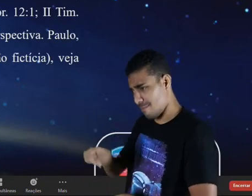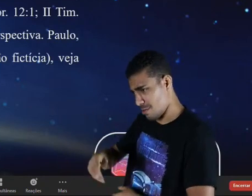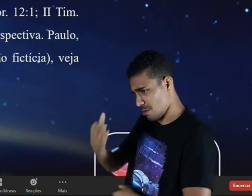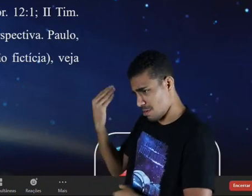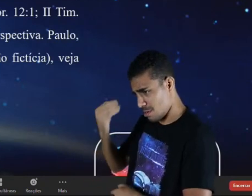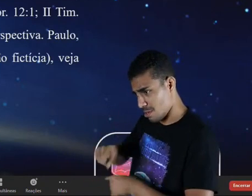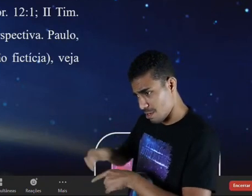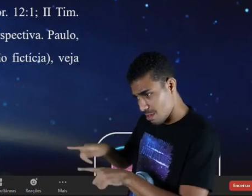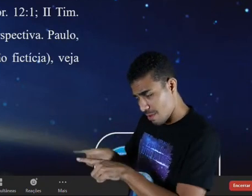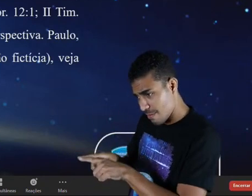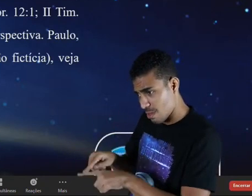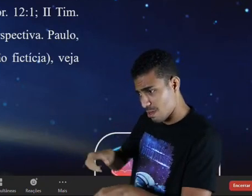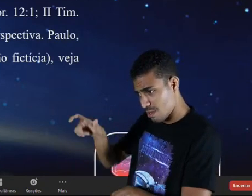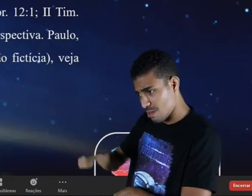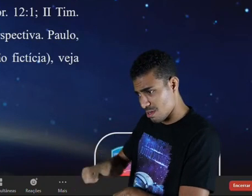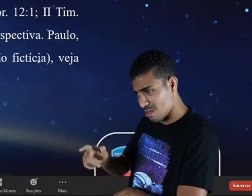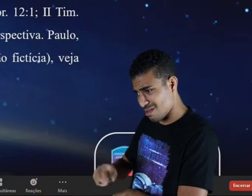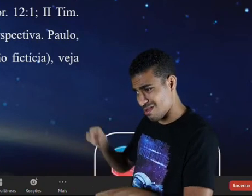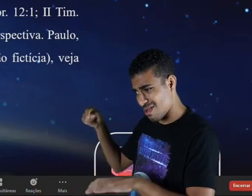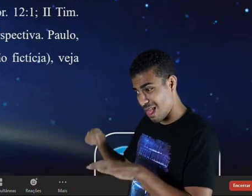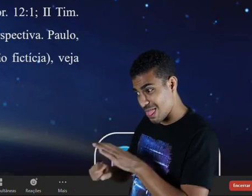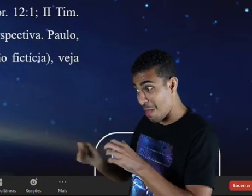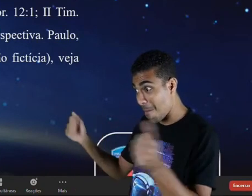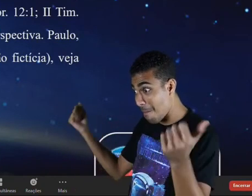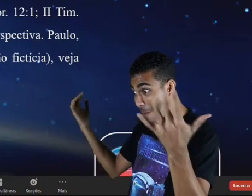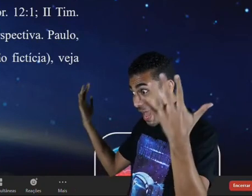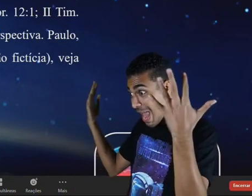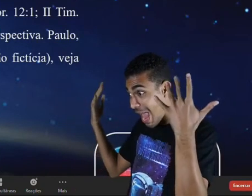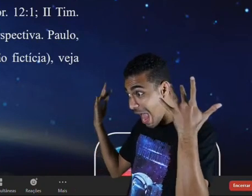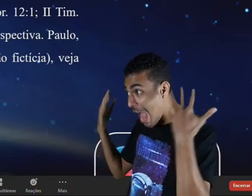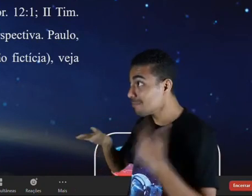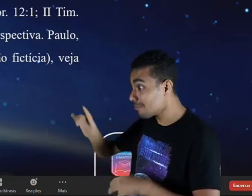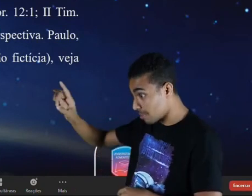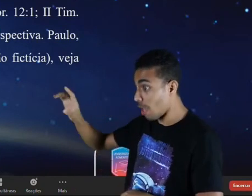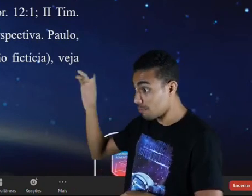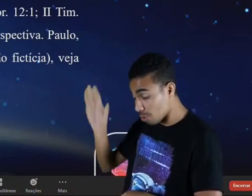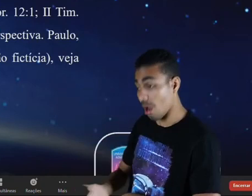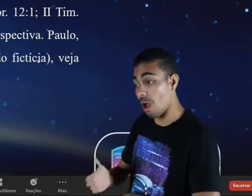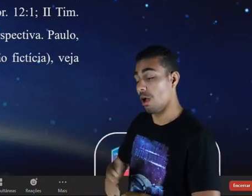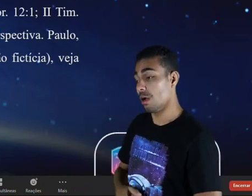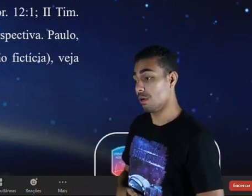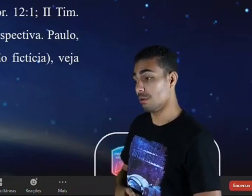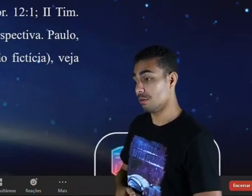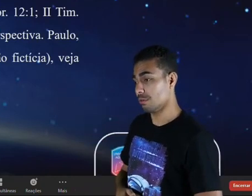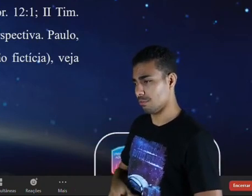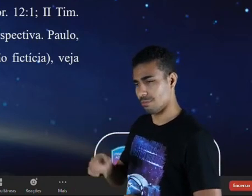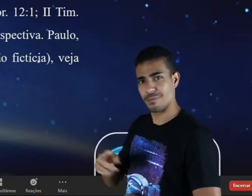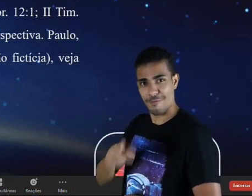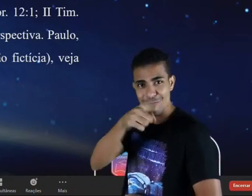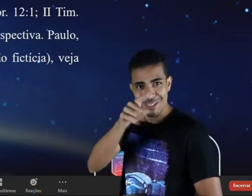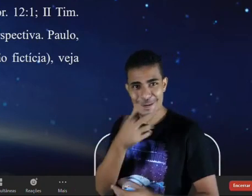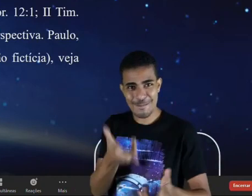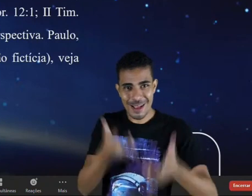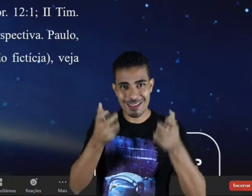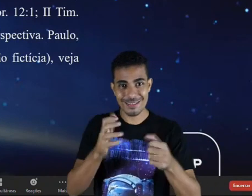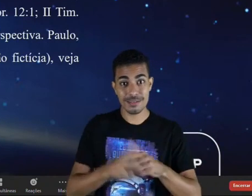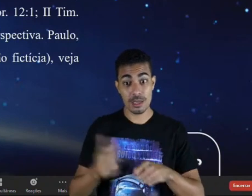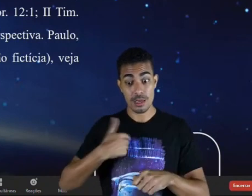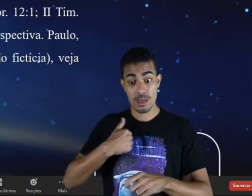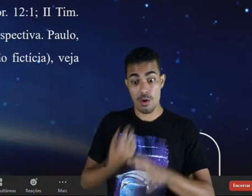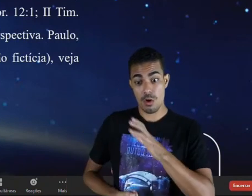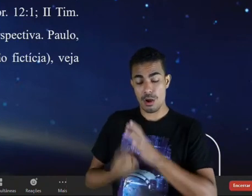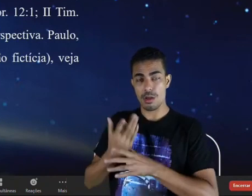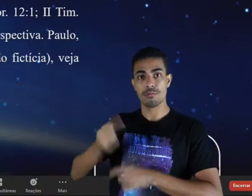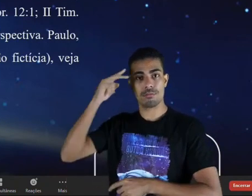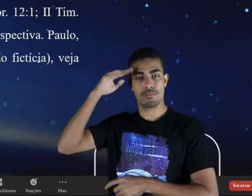você teve momentos de profunda bênção vinda diretamente por Deus? Vocês perceberam o que eu fiz aqui? Eu criei um